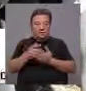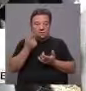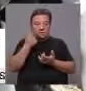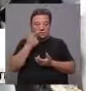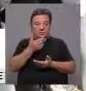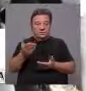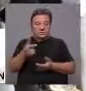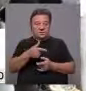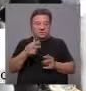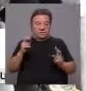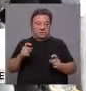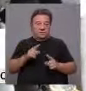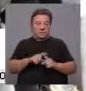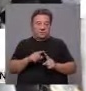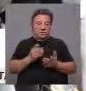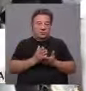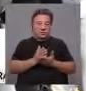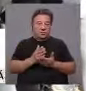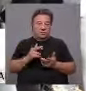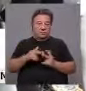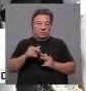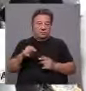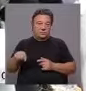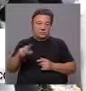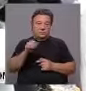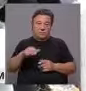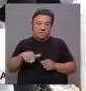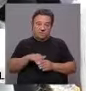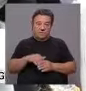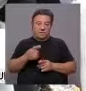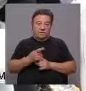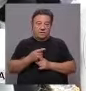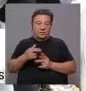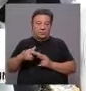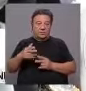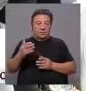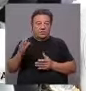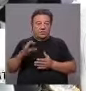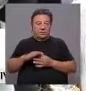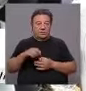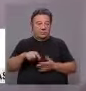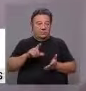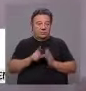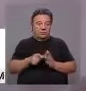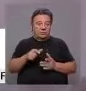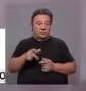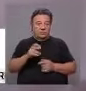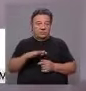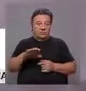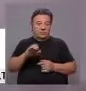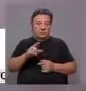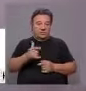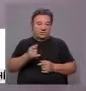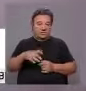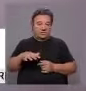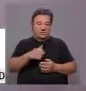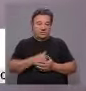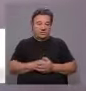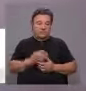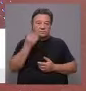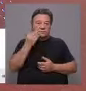este tema a várias escolas dos municípios aderentes, dos vários municípios que aderiram ao projeto nesta região oeste do país. Como é